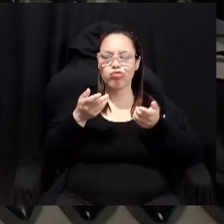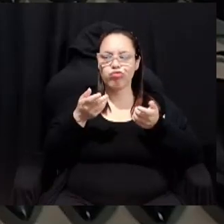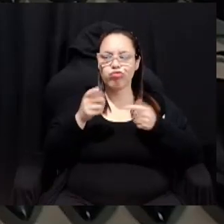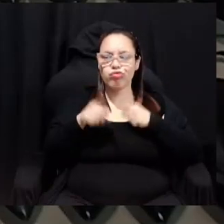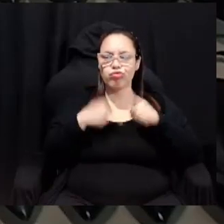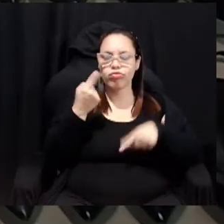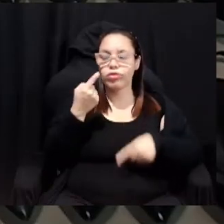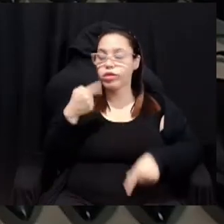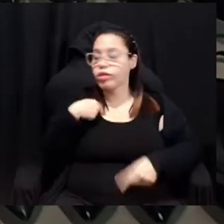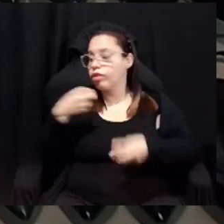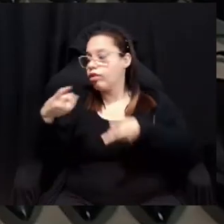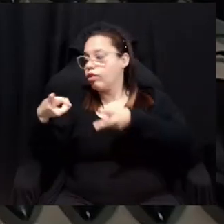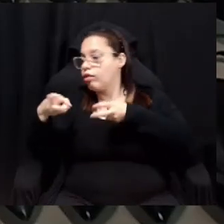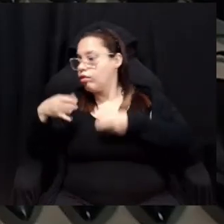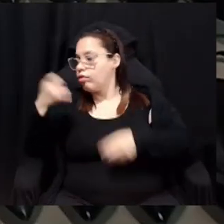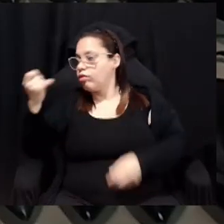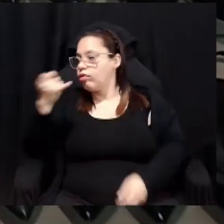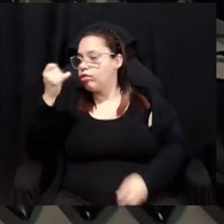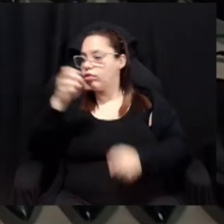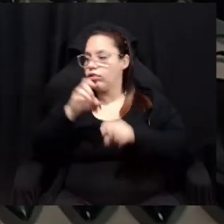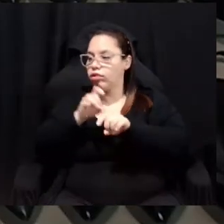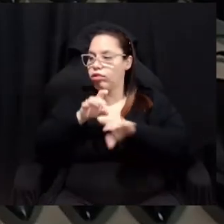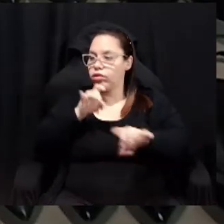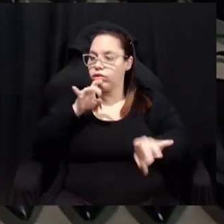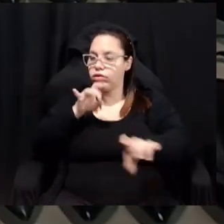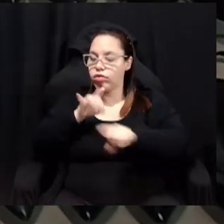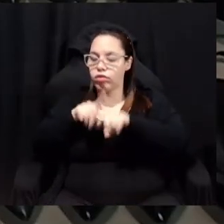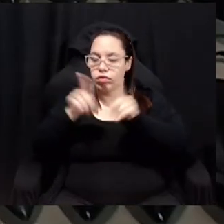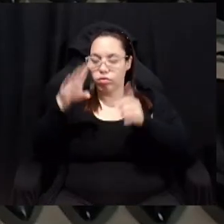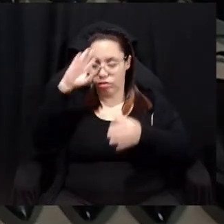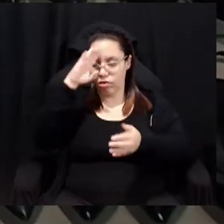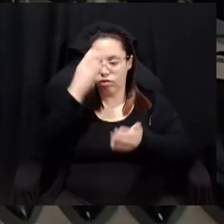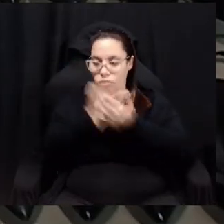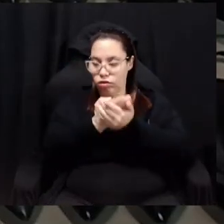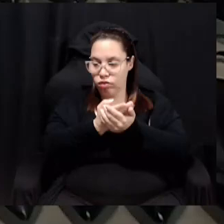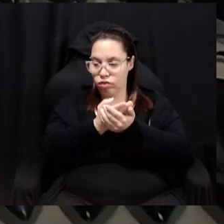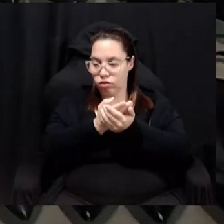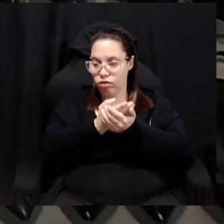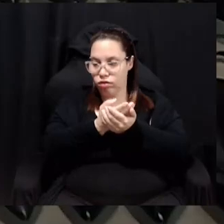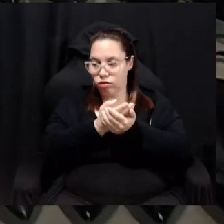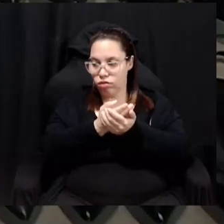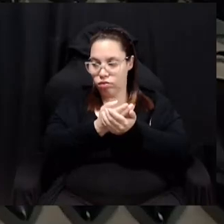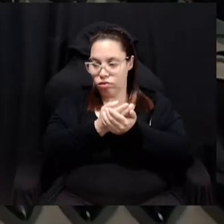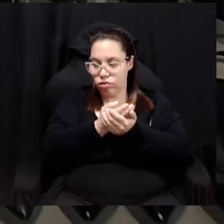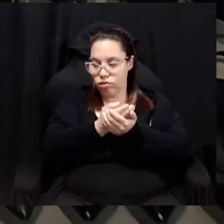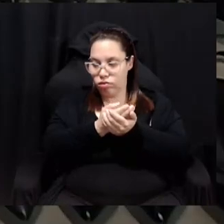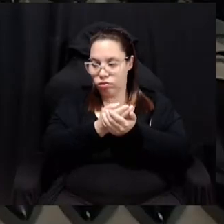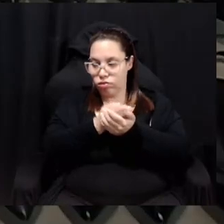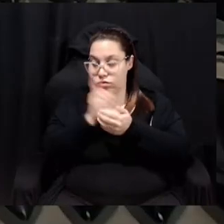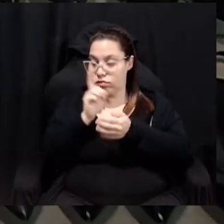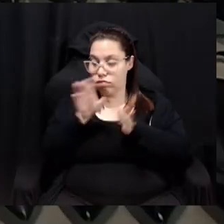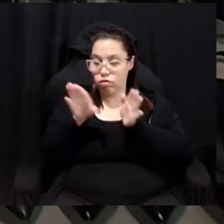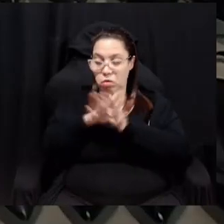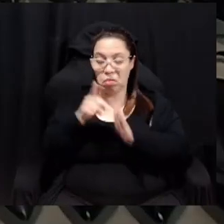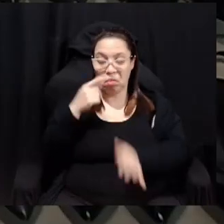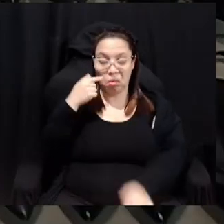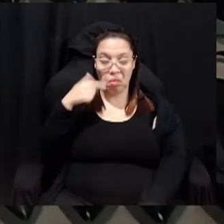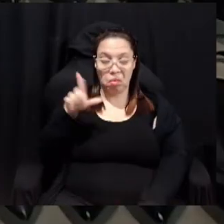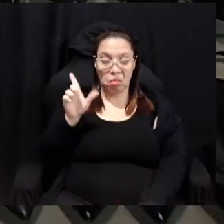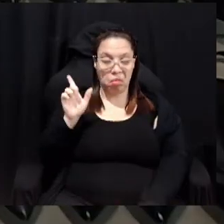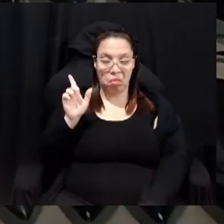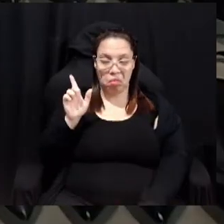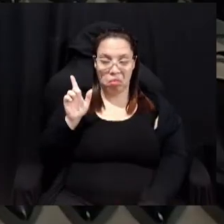muito a importância do digital, mas eu acredito que ele não vem tanto como eu via antes na importância de uma rede